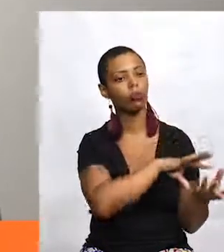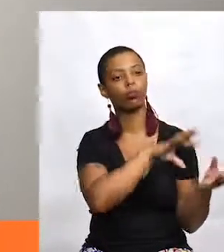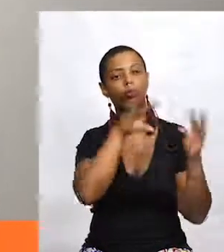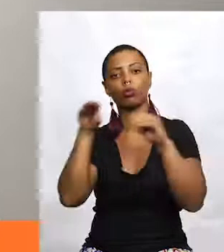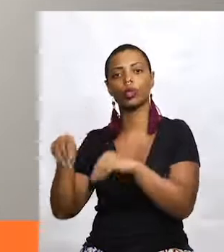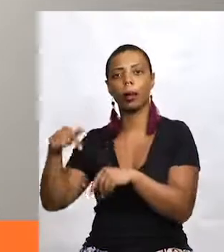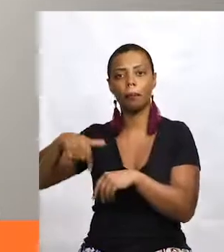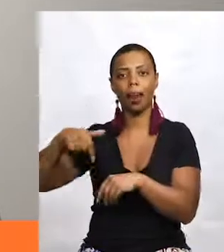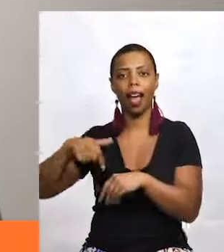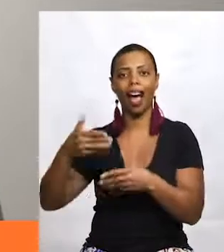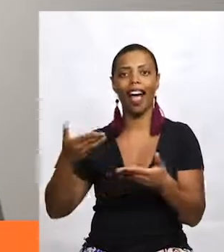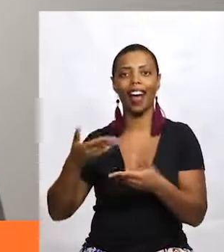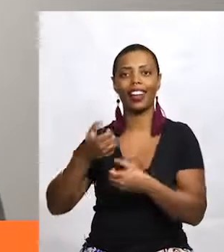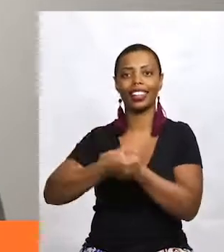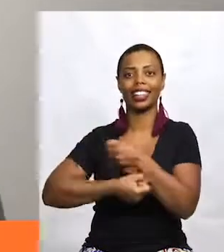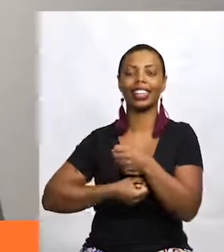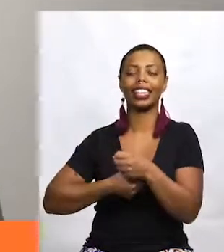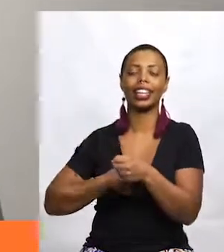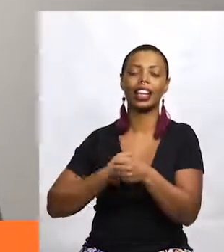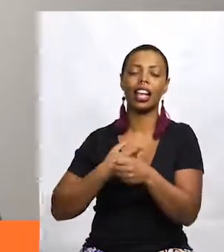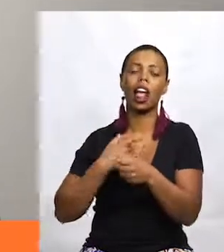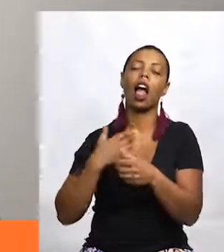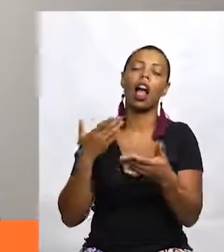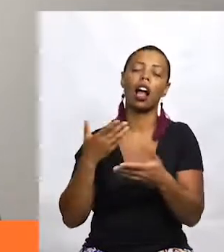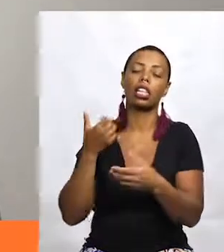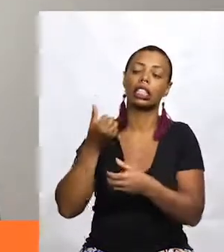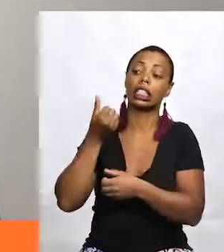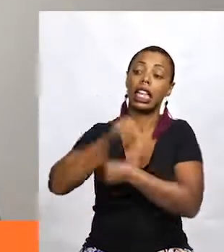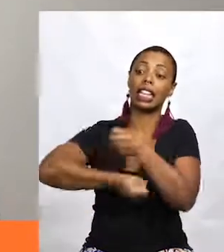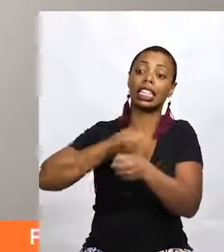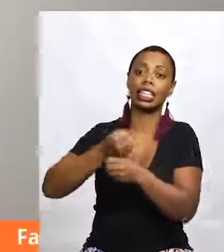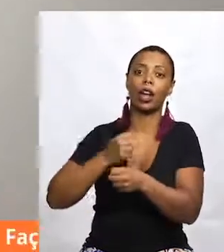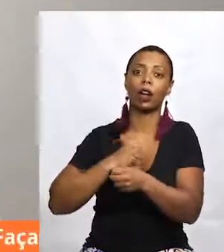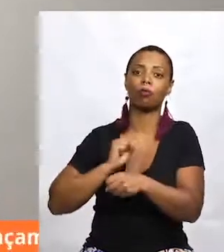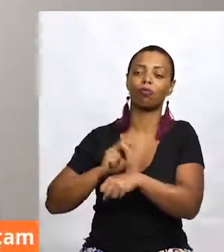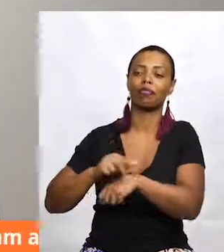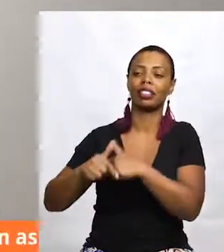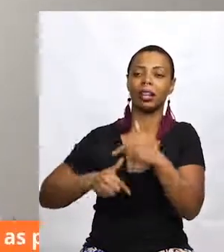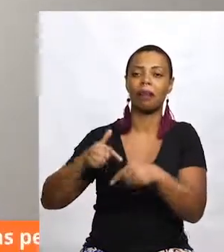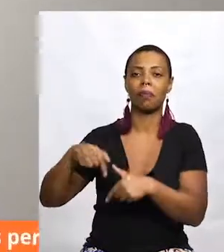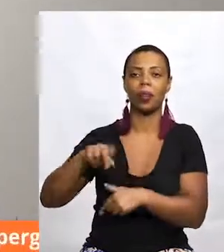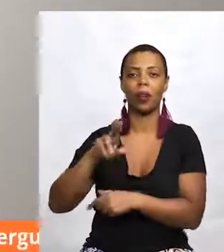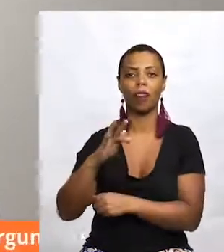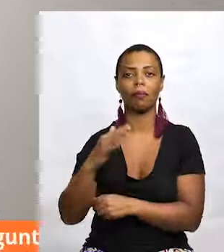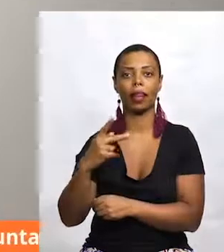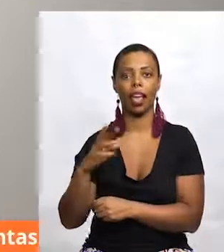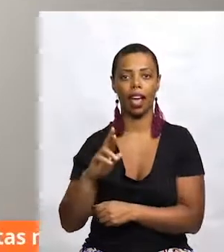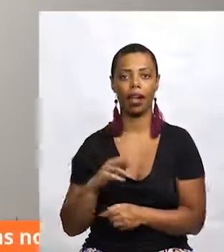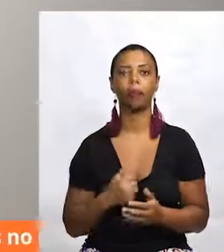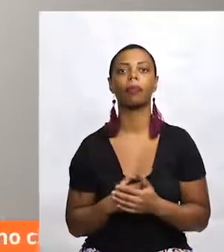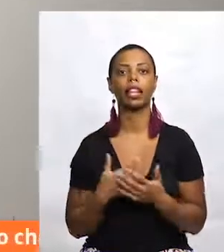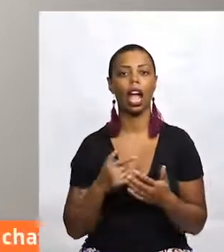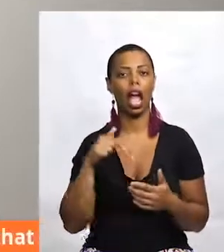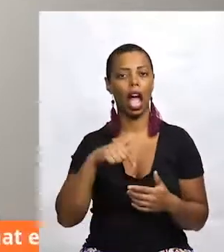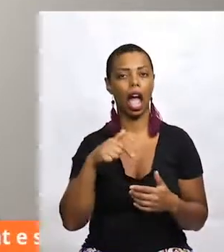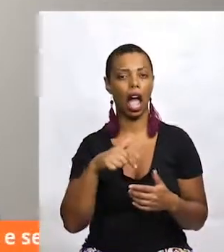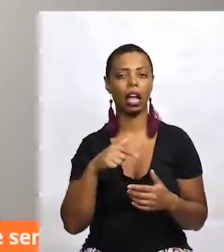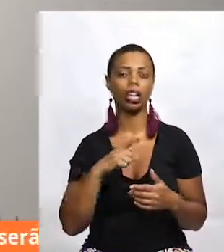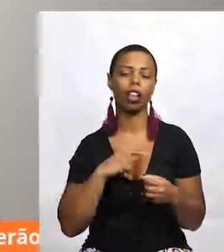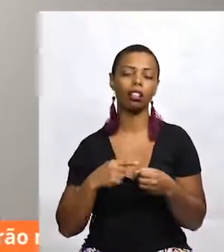Completou 6 anos de UFPR. E aqui na UFPR, né, essa questão do quilombo, aqui mais no